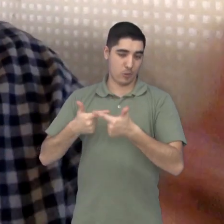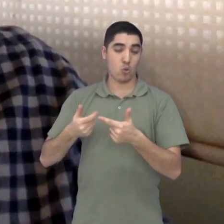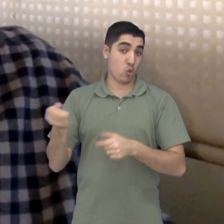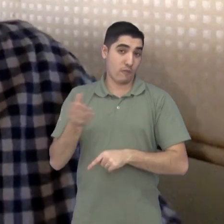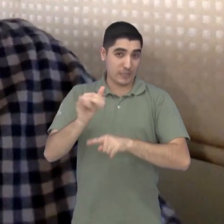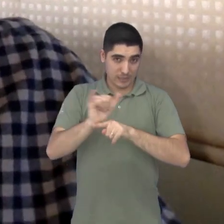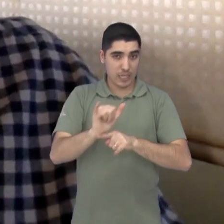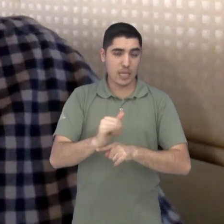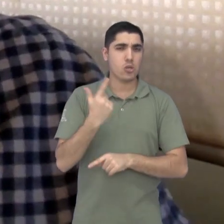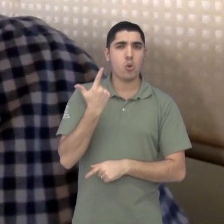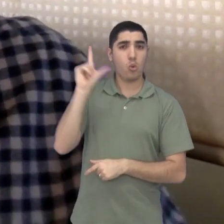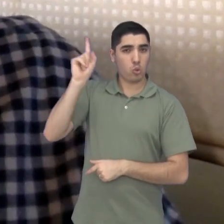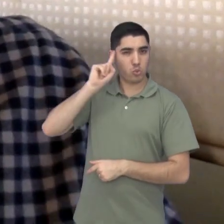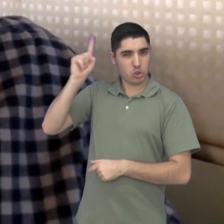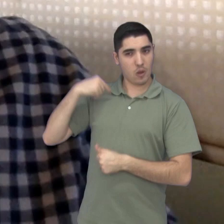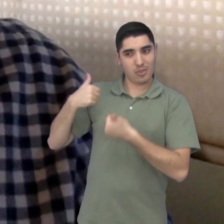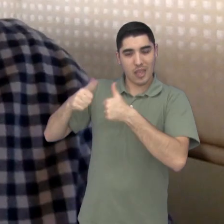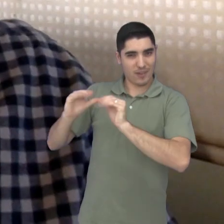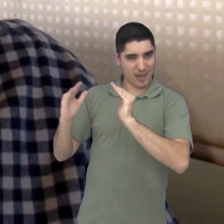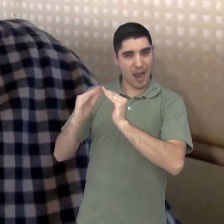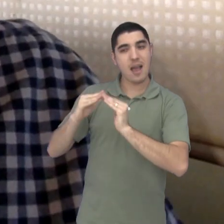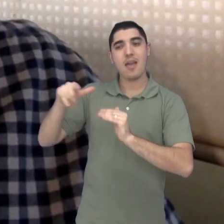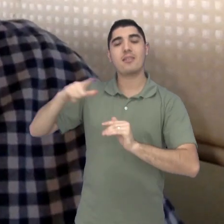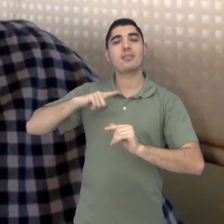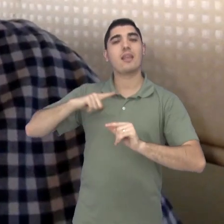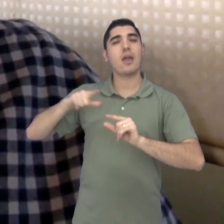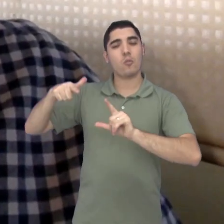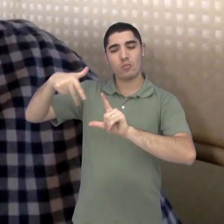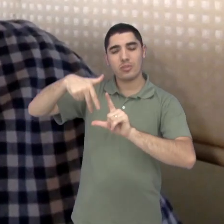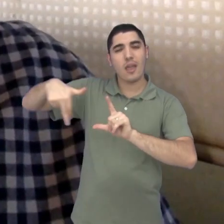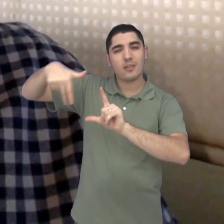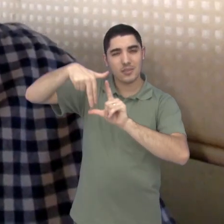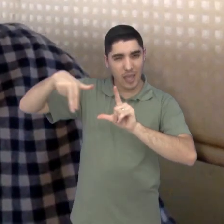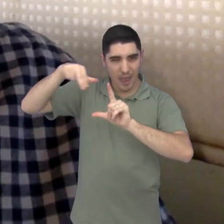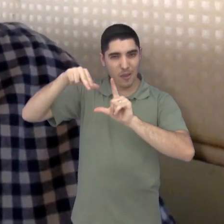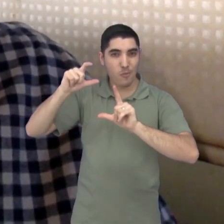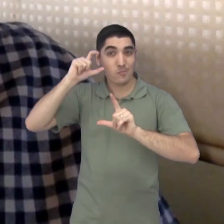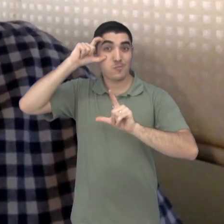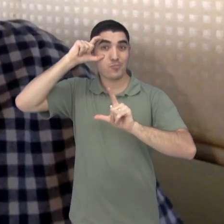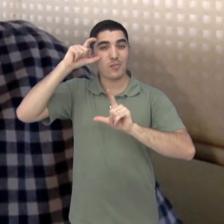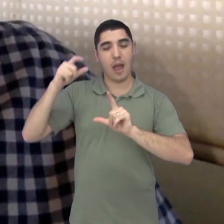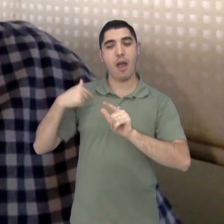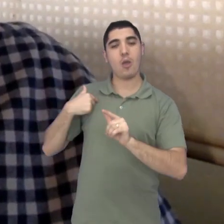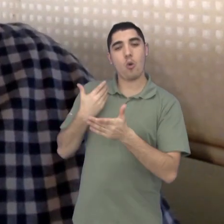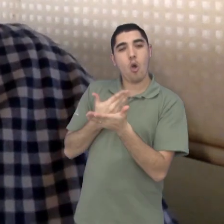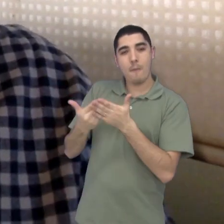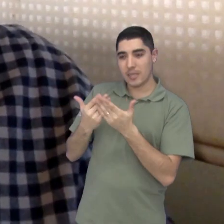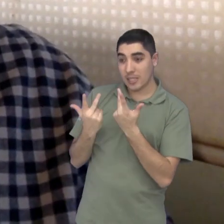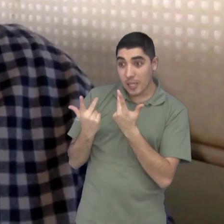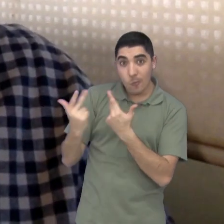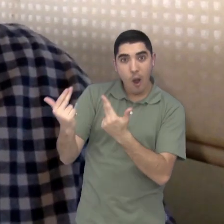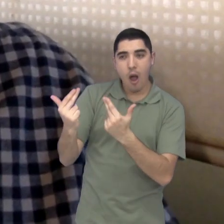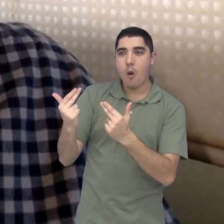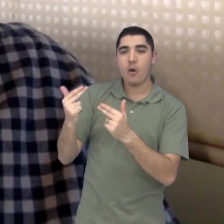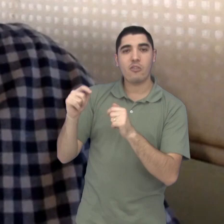dia, dublei um anime que o diretor estava em Portugal, eu estava em São Paulo